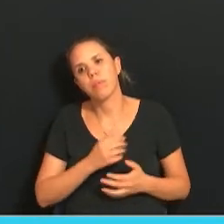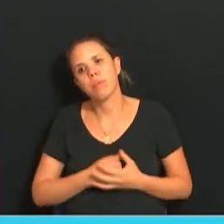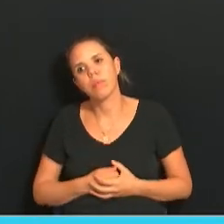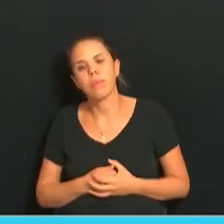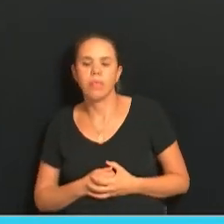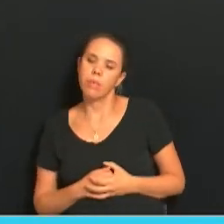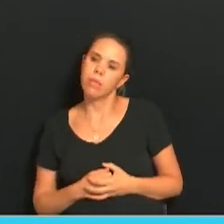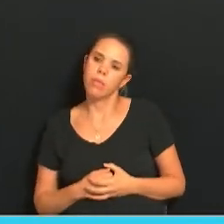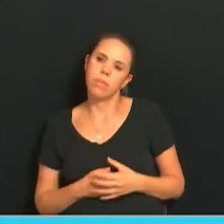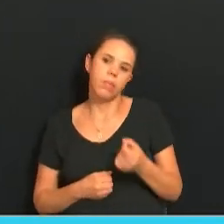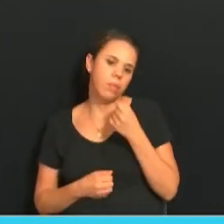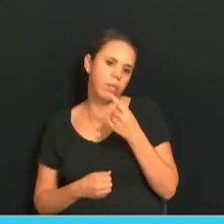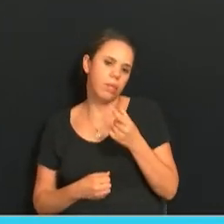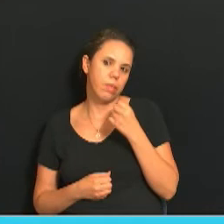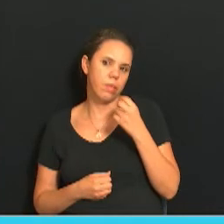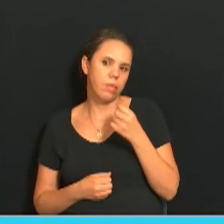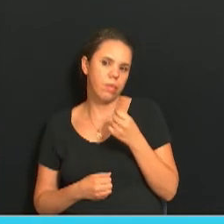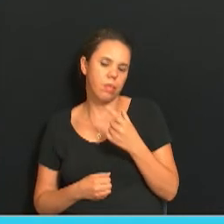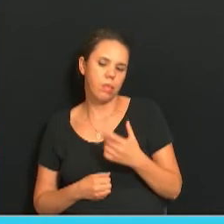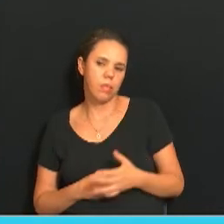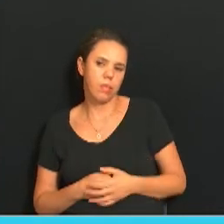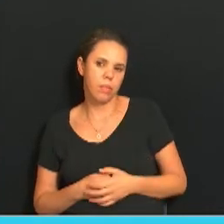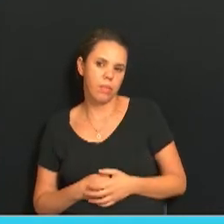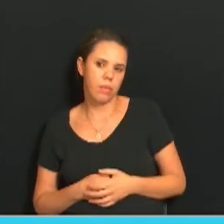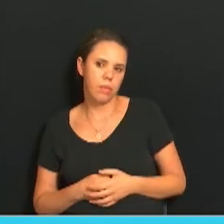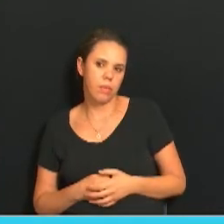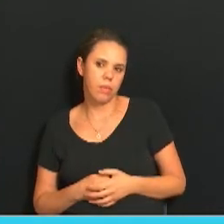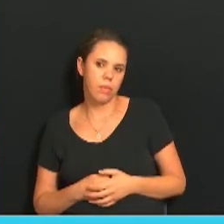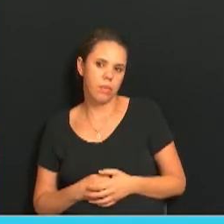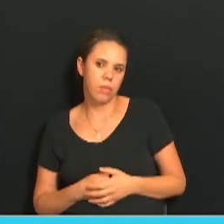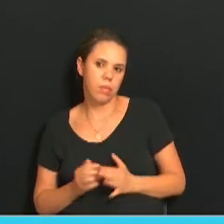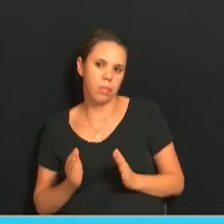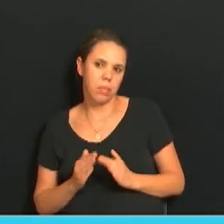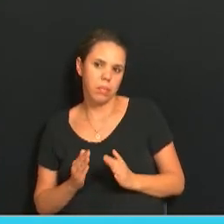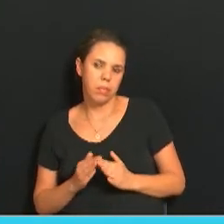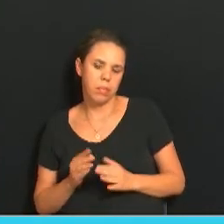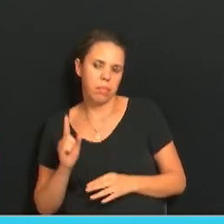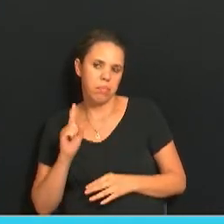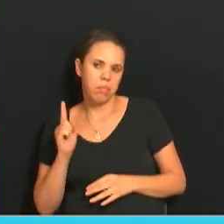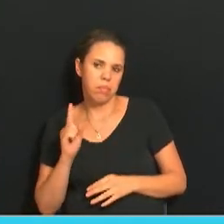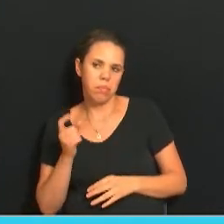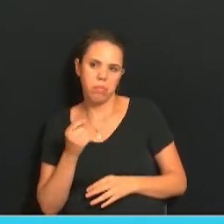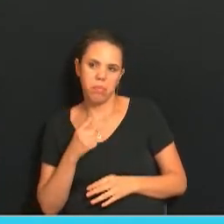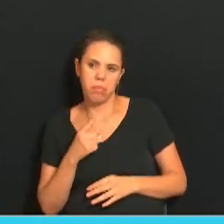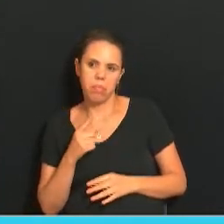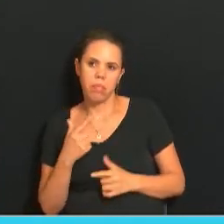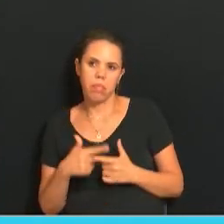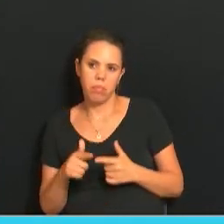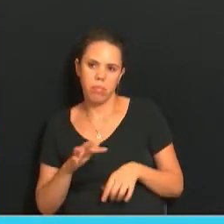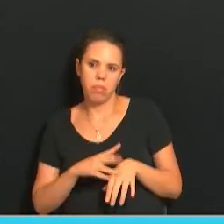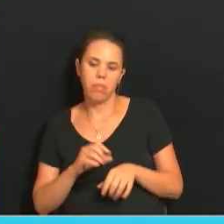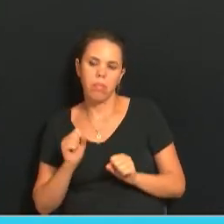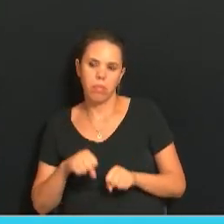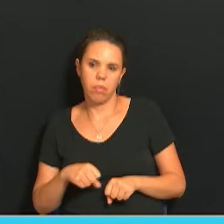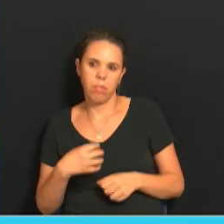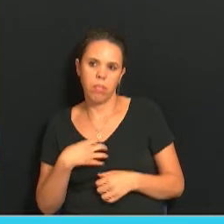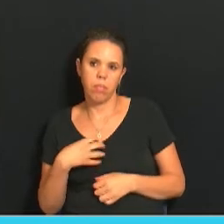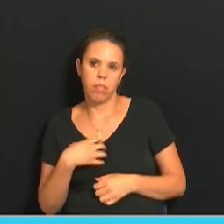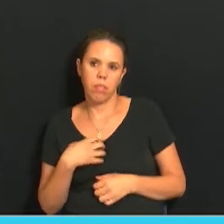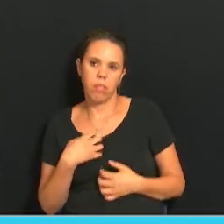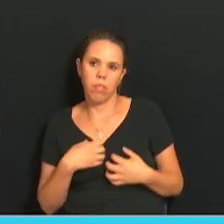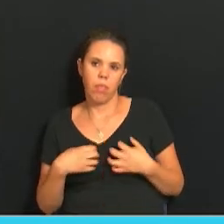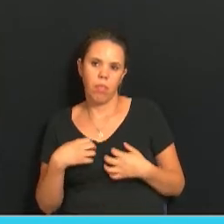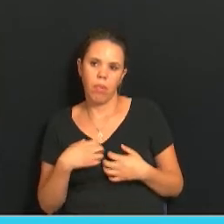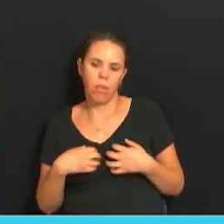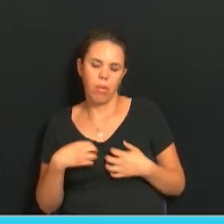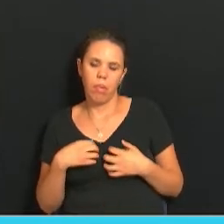São medicamentos orais, para você ter uma ideia, quer dizer, o indivíduo toma na casa dele todos os dias. Tem efeitos colaterais, sim, é verdade, tá? Mas eles